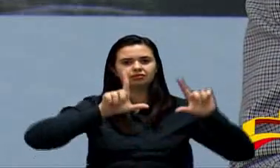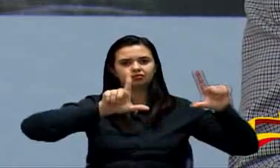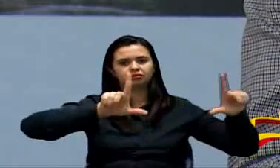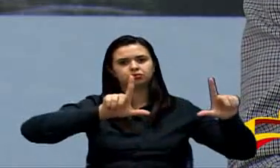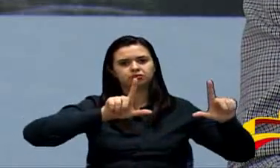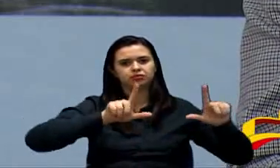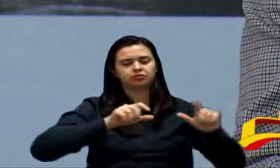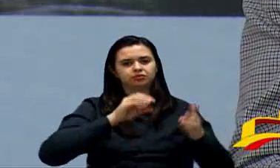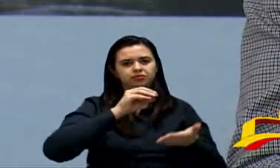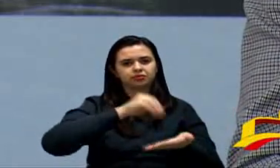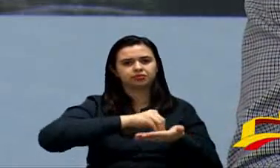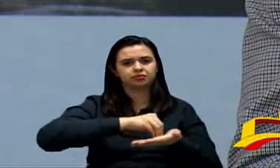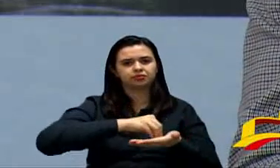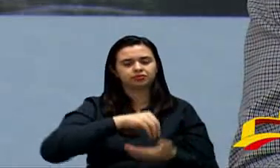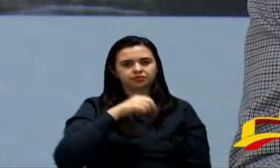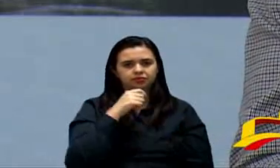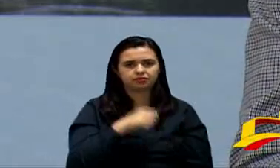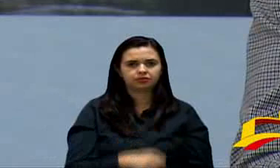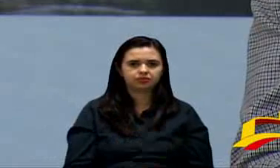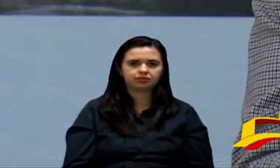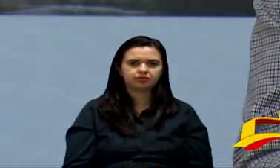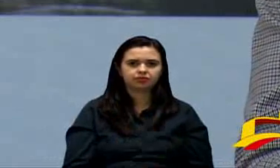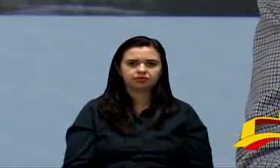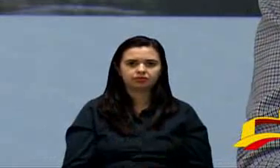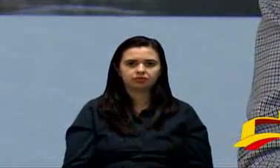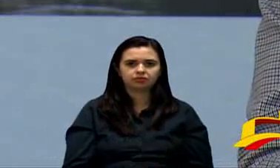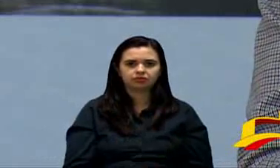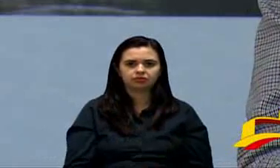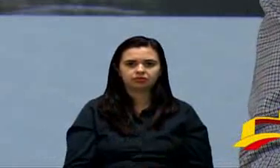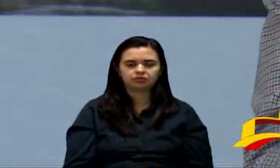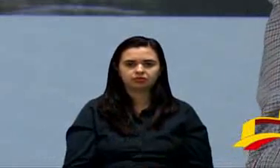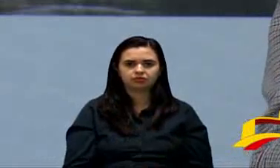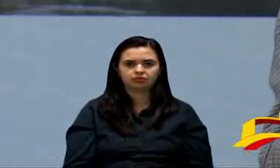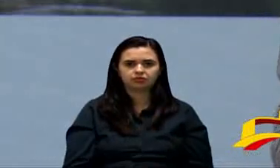Aparece aqui, companheiro, se a gente mostrar.